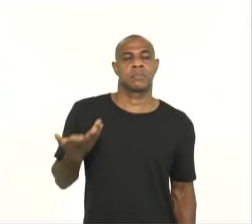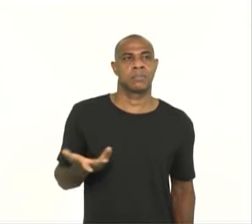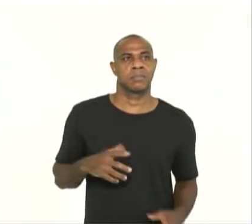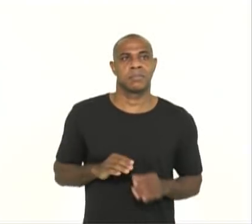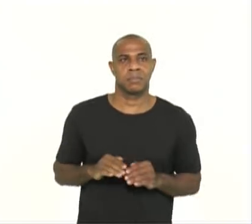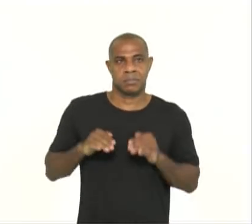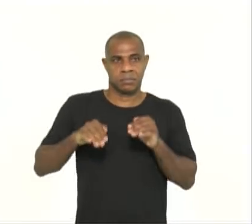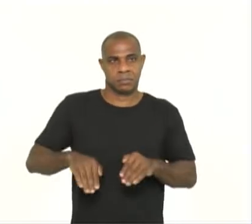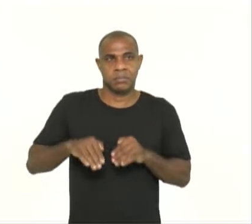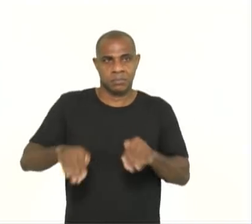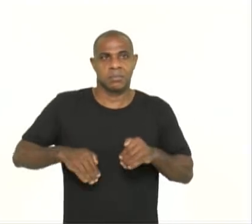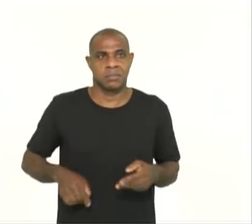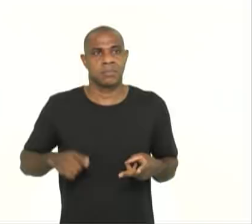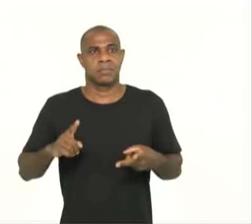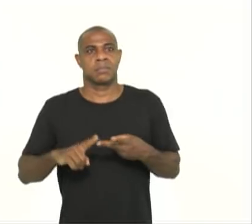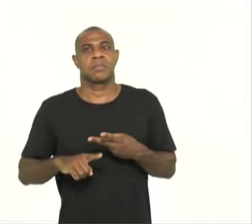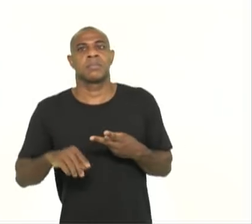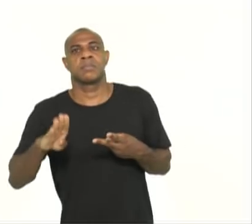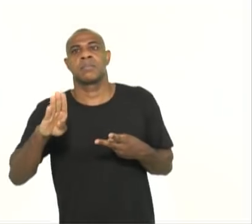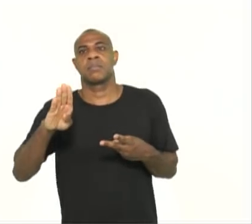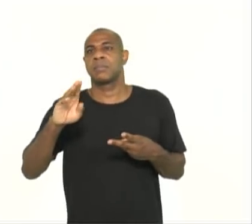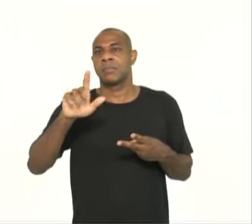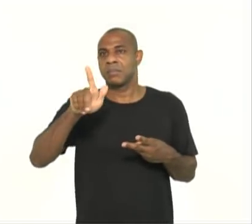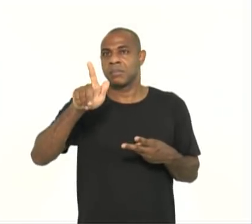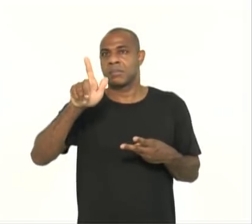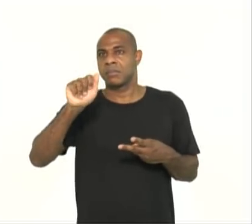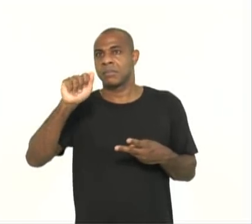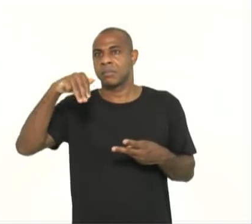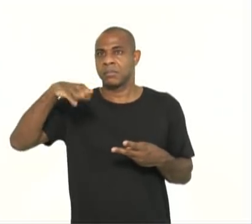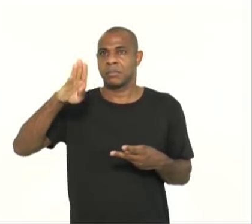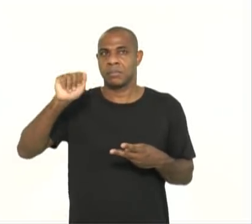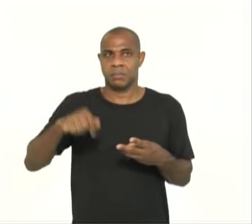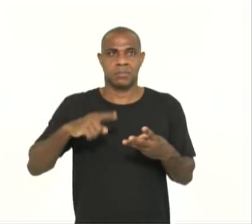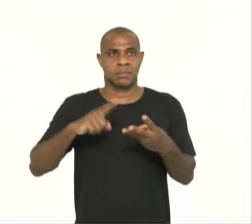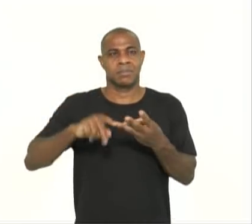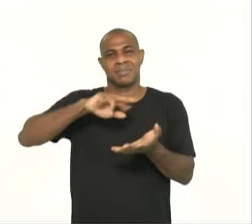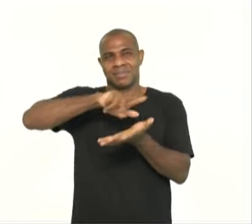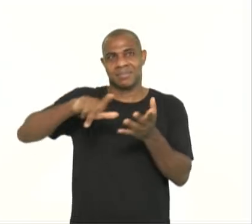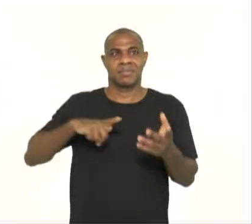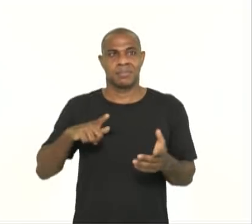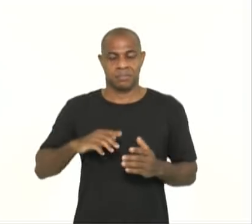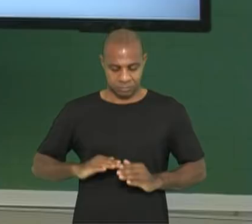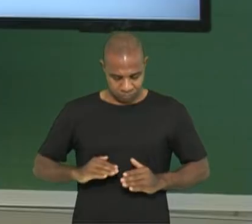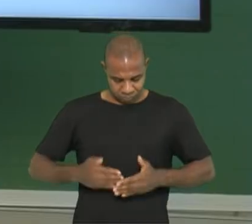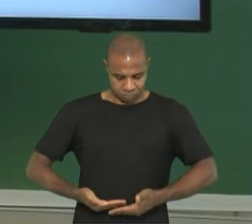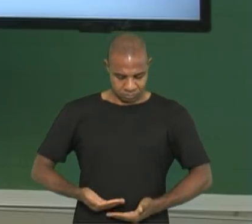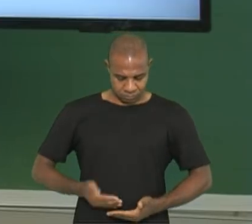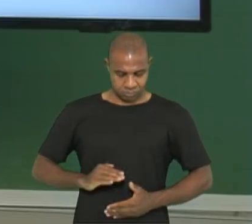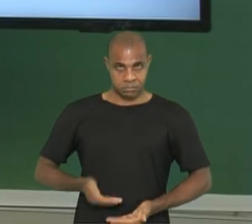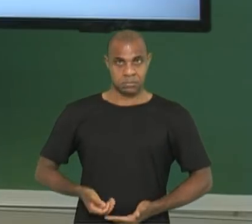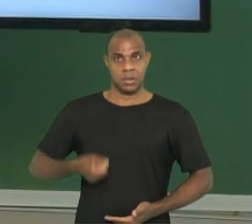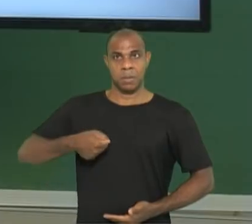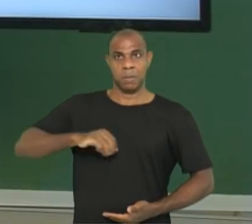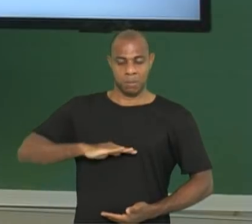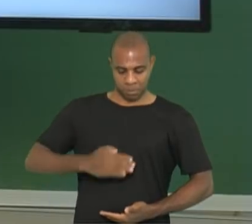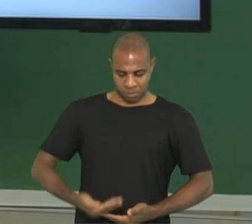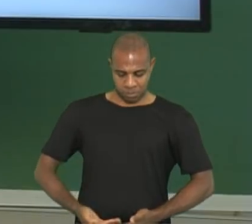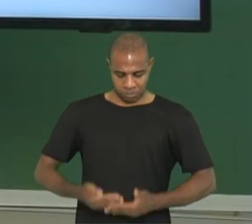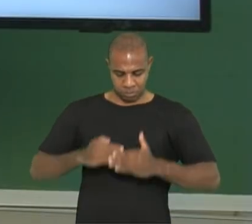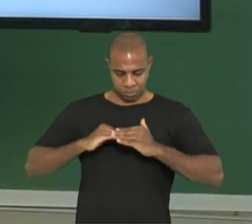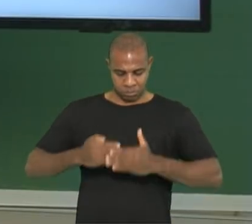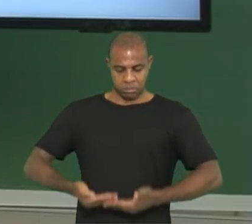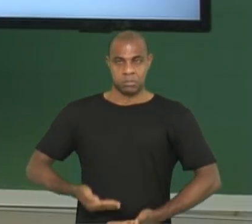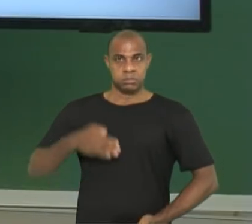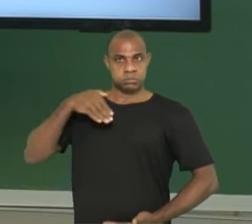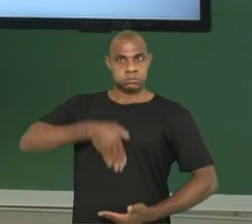pelos koalas e pelos gambás. Esses animais eles têm uma bolsa na região abdominal, que é chamada de